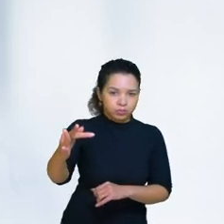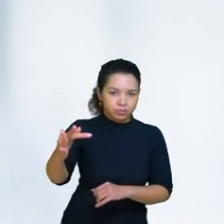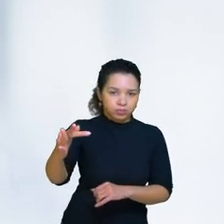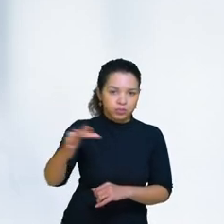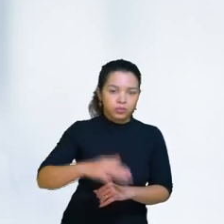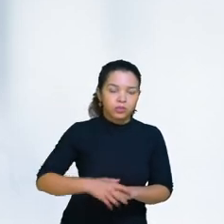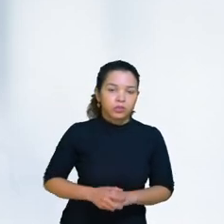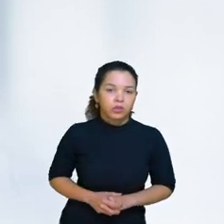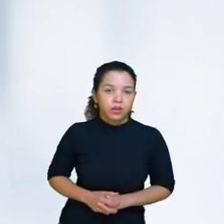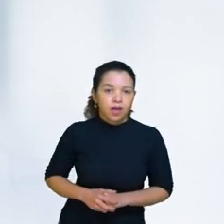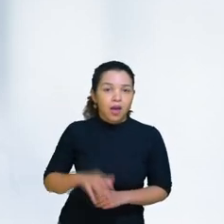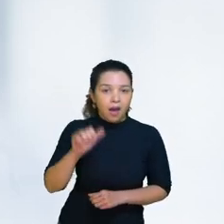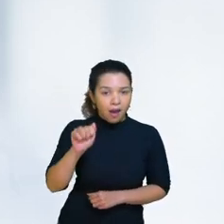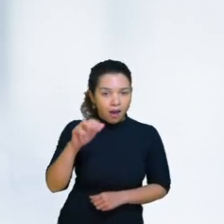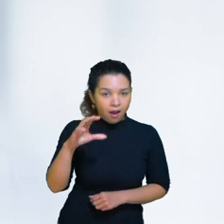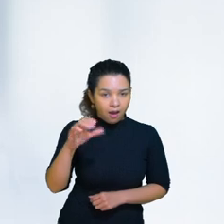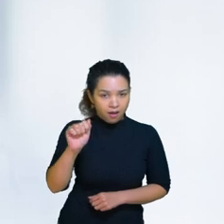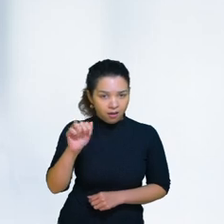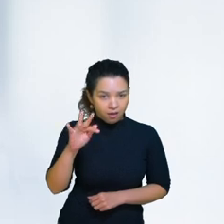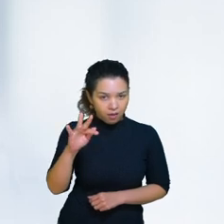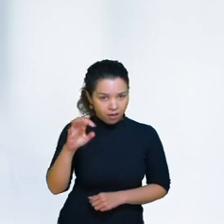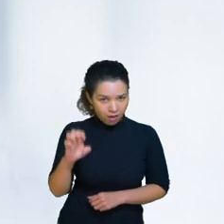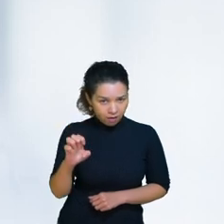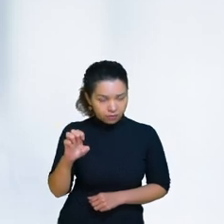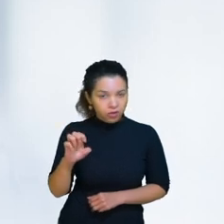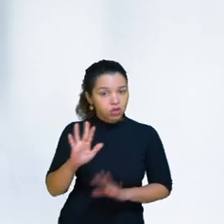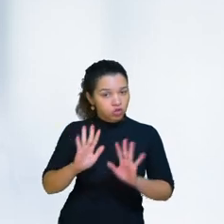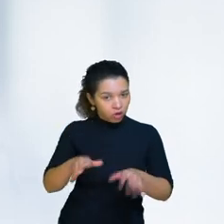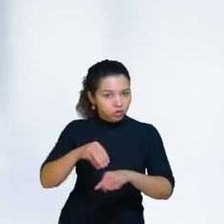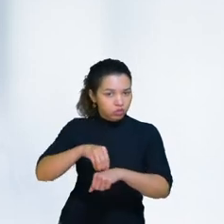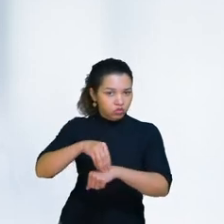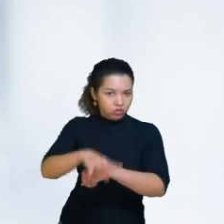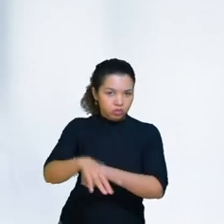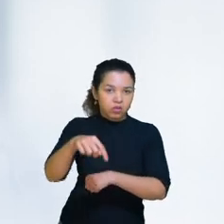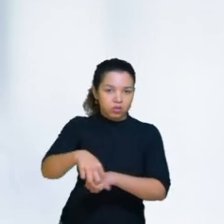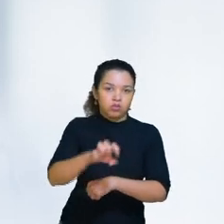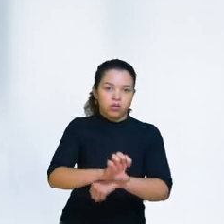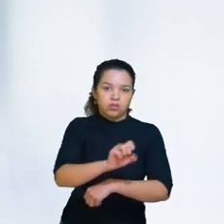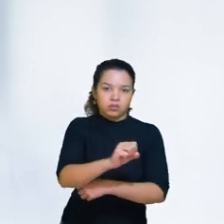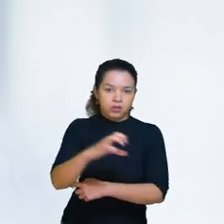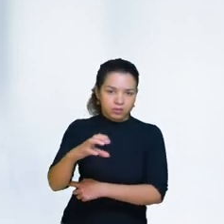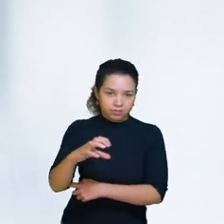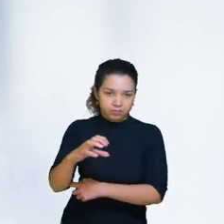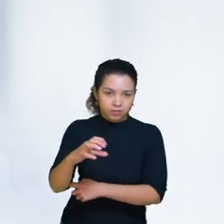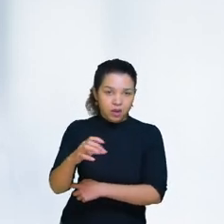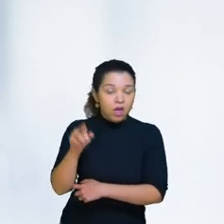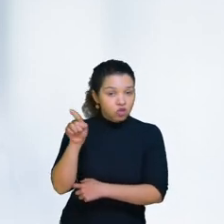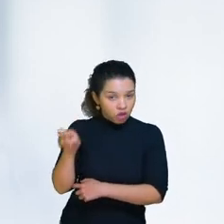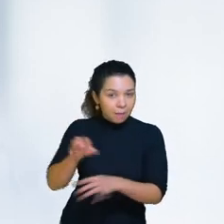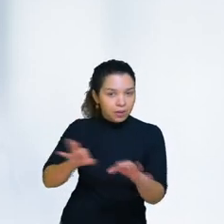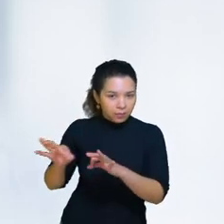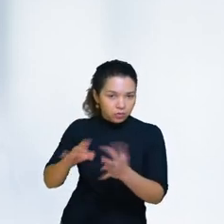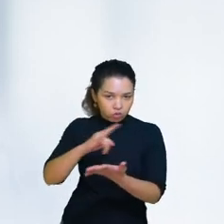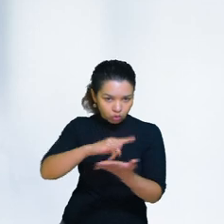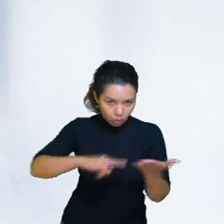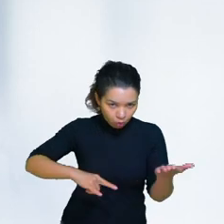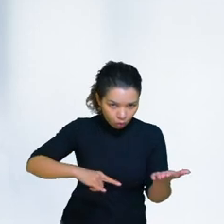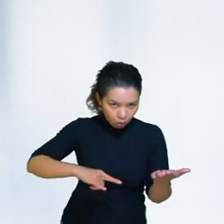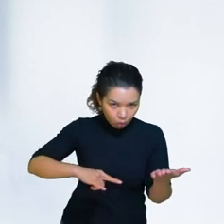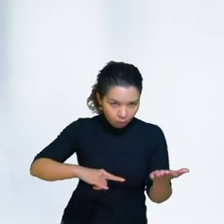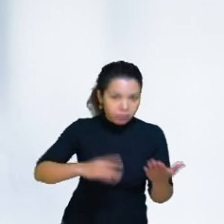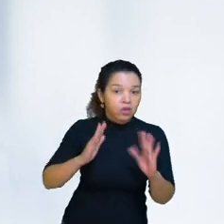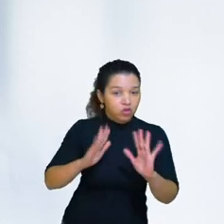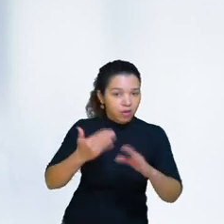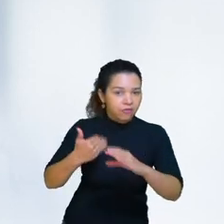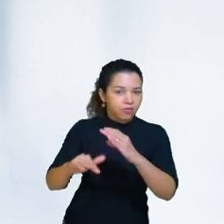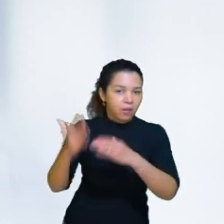Ah já colocou como sugestões ao estado de Santa Catarina esse documento já foi eh enviado em